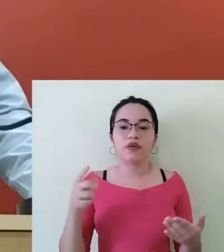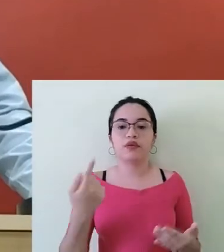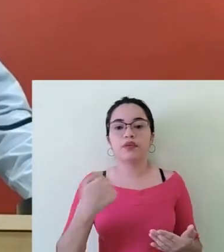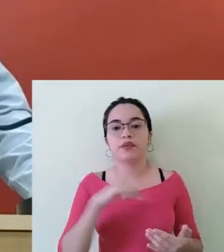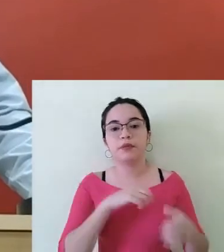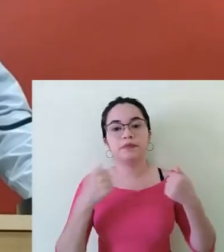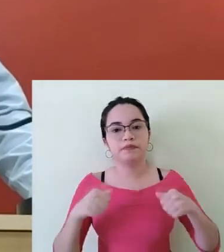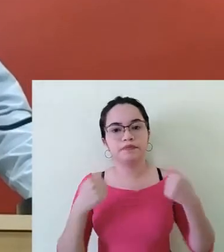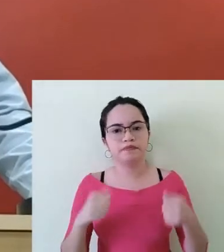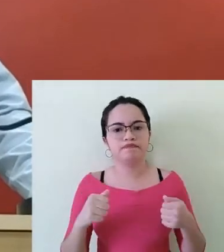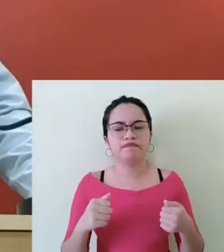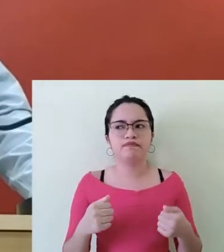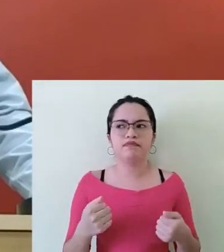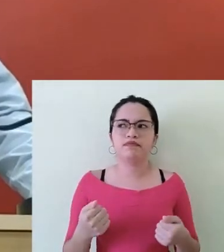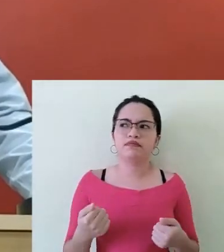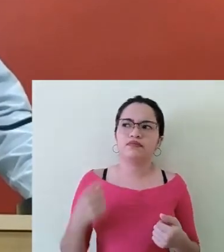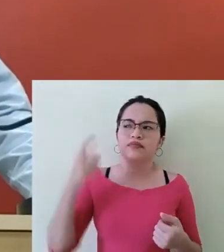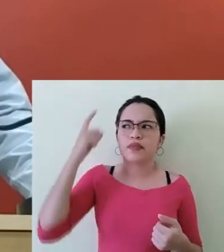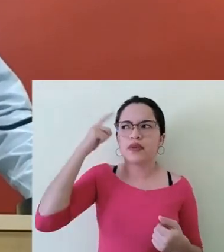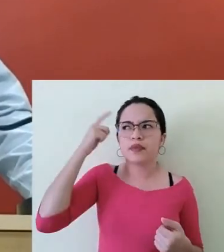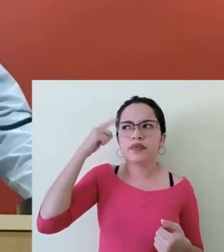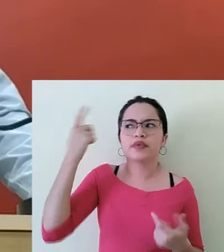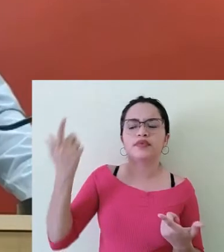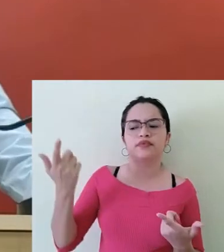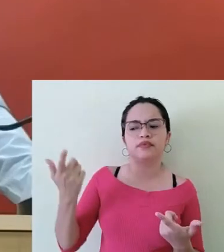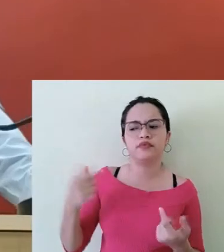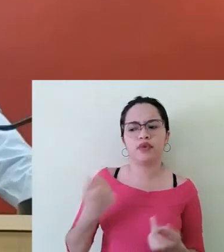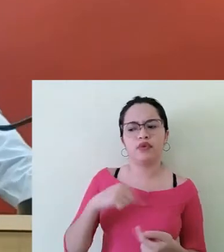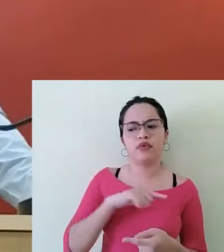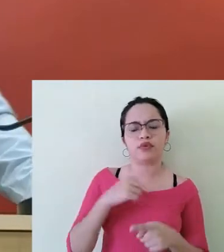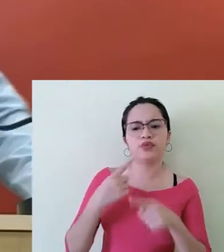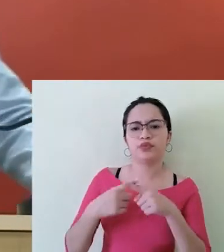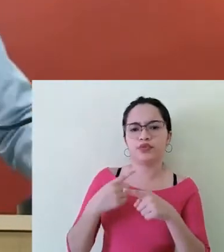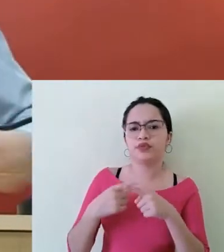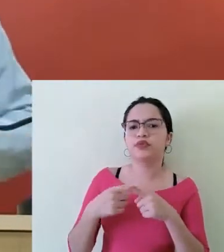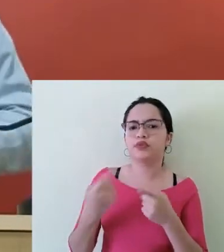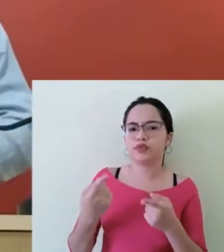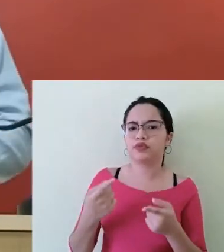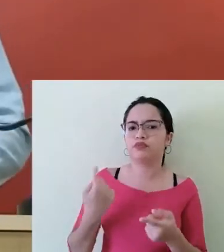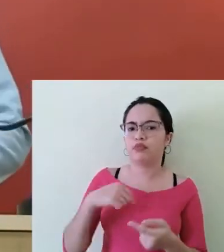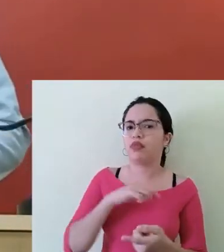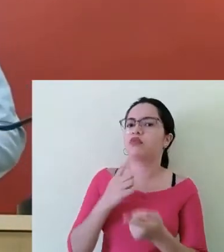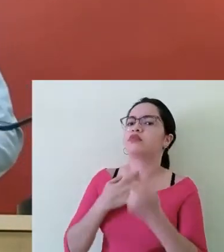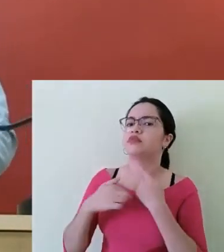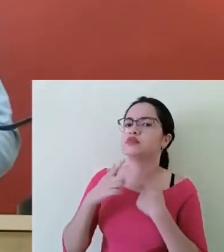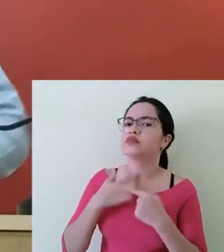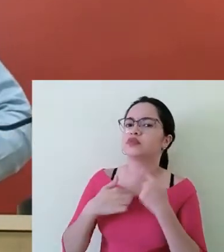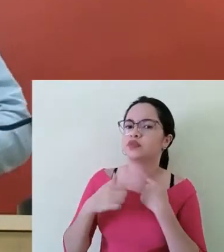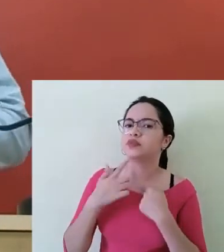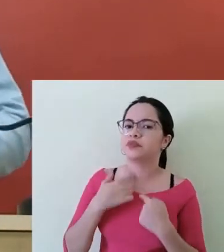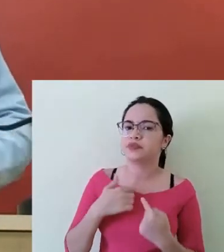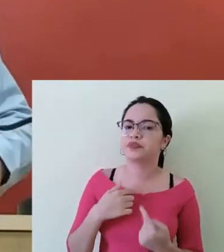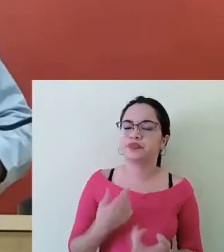nós devemos desconfiar das nossas motivações, das nossas